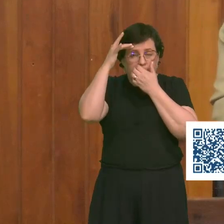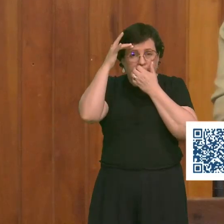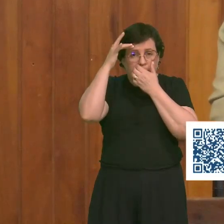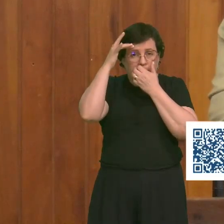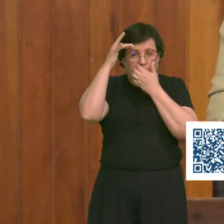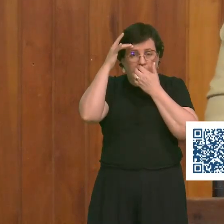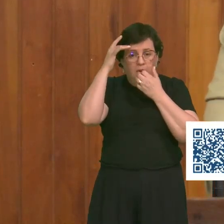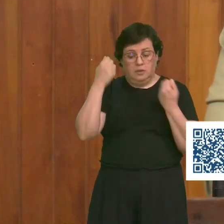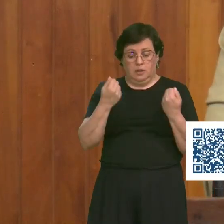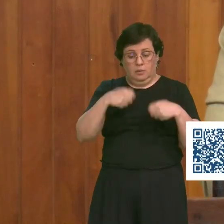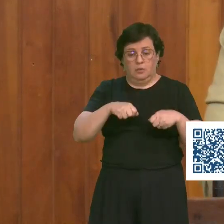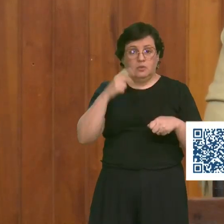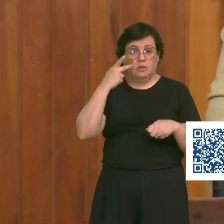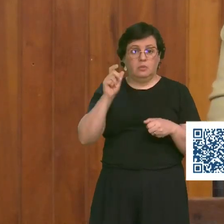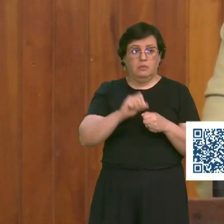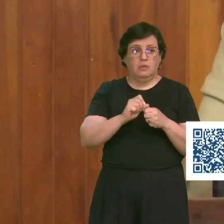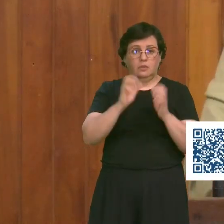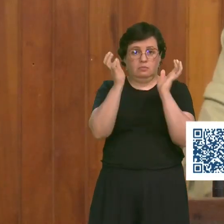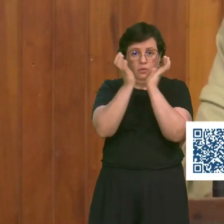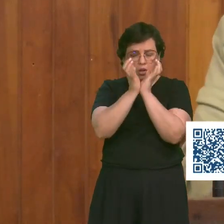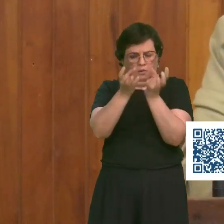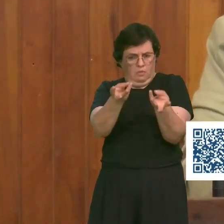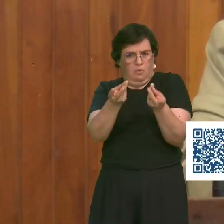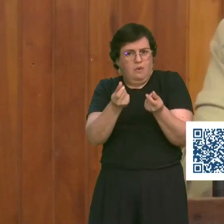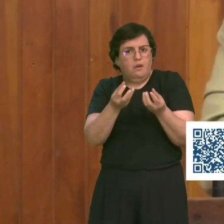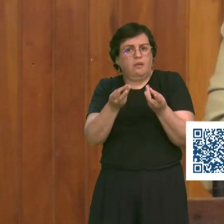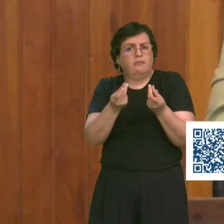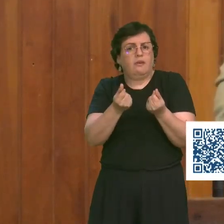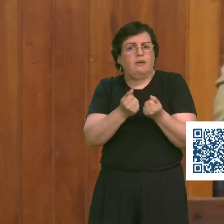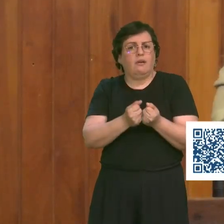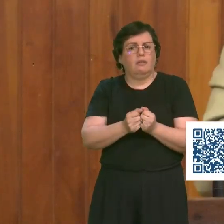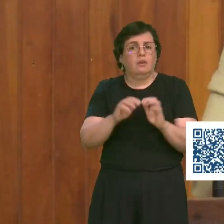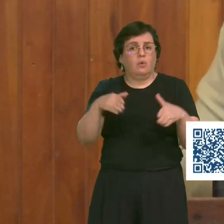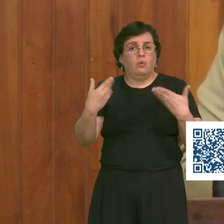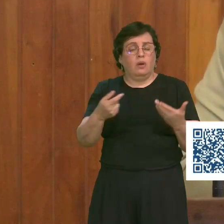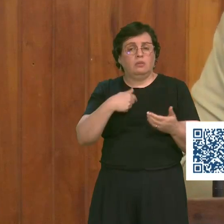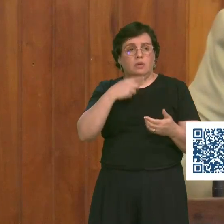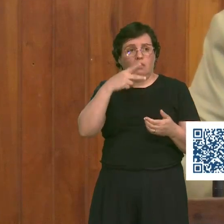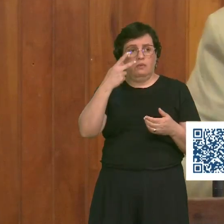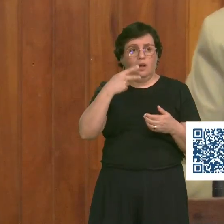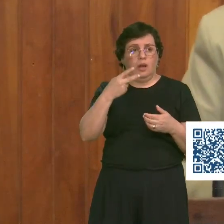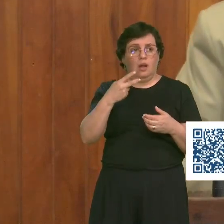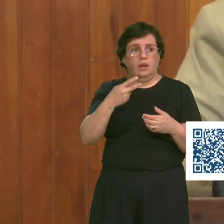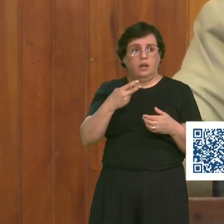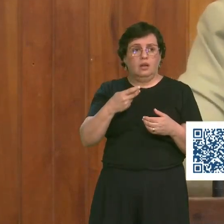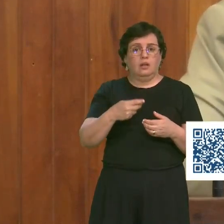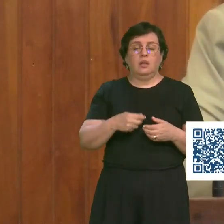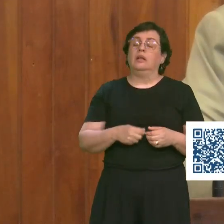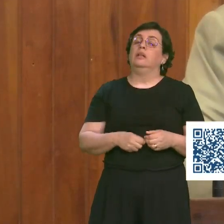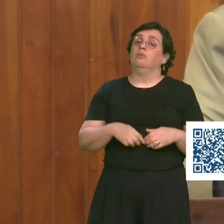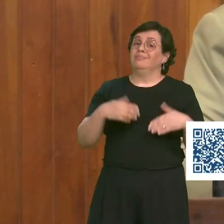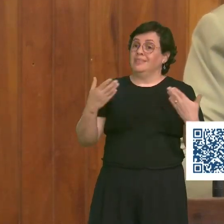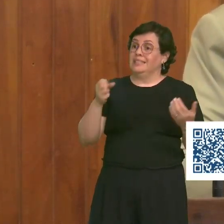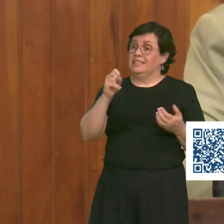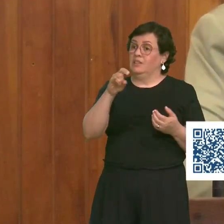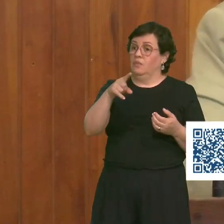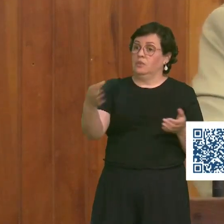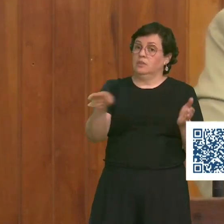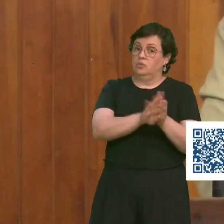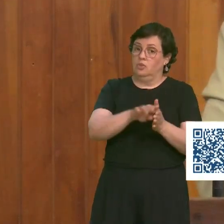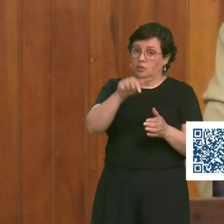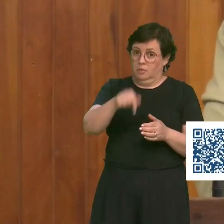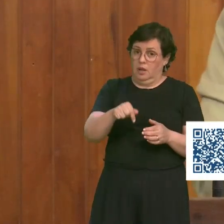de carreira competência para montar uma equipe qualificada e quando eu anunciei que eu ia sair essa aqui fora você nos trouxe para cá esse governo é ridículo